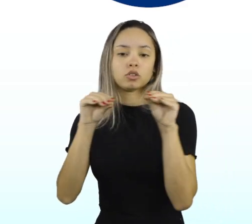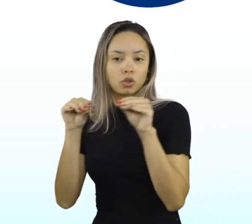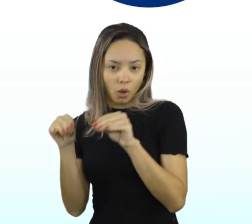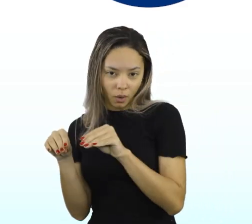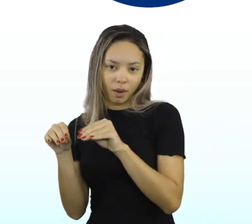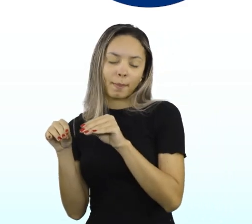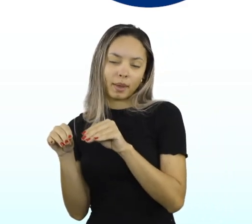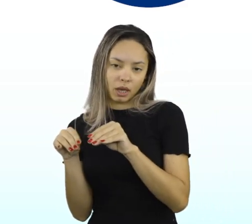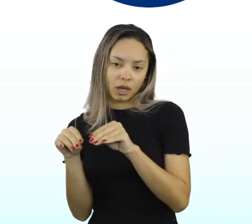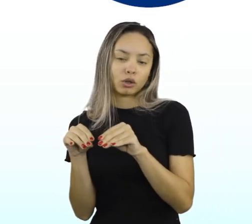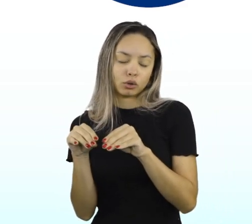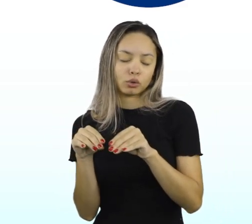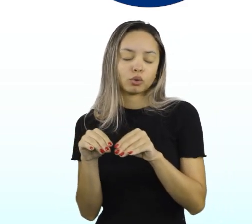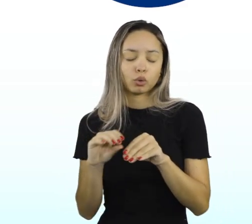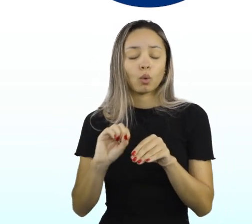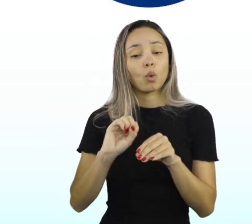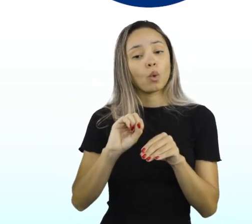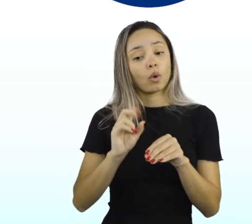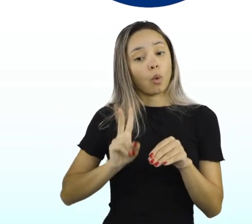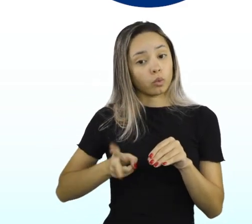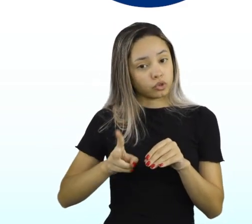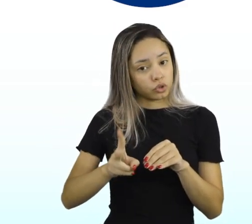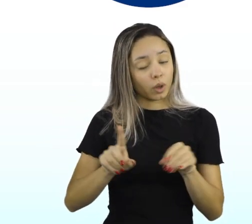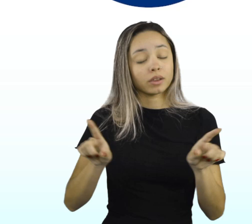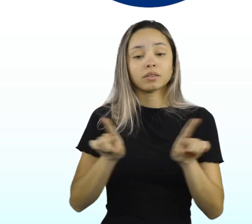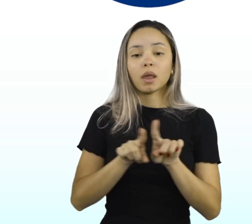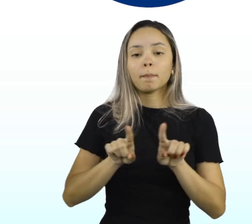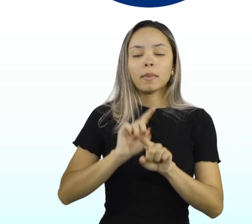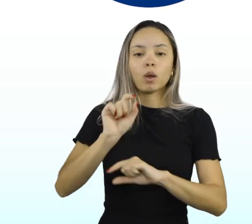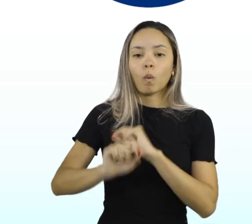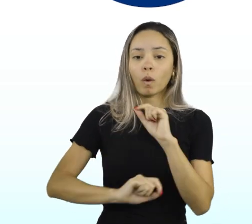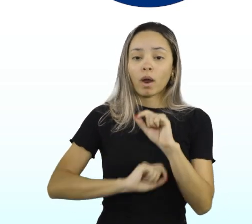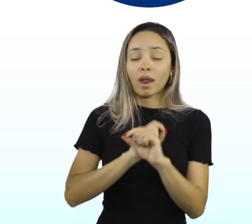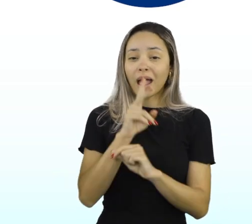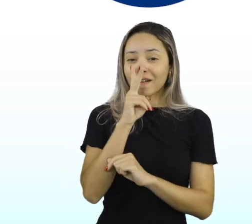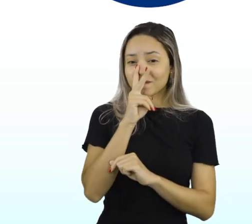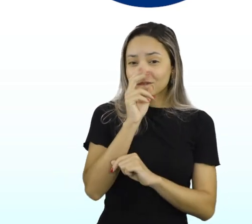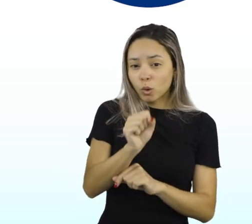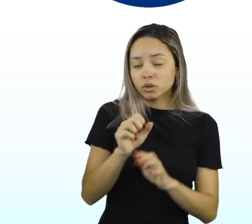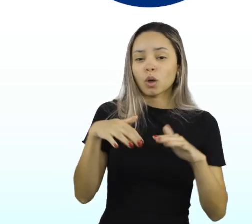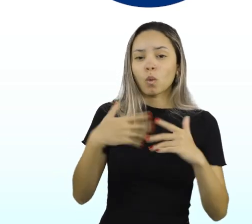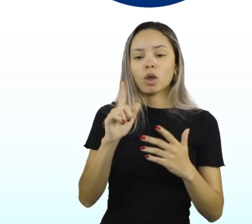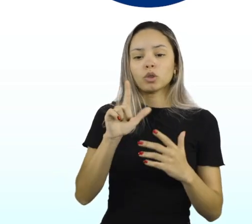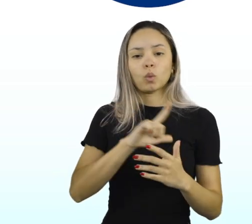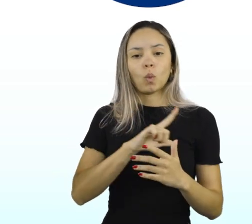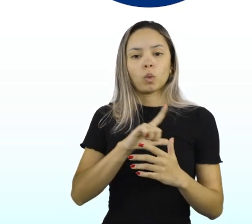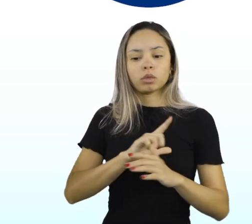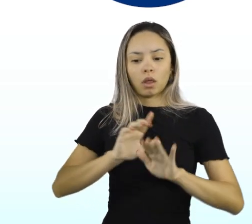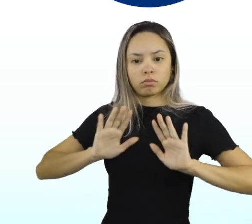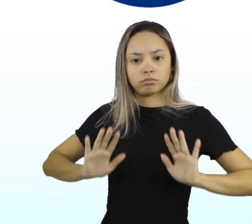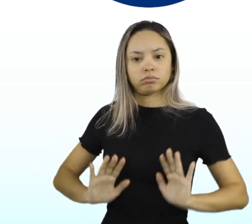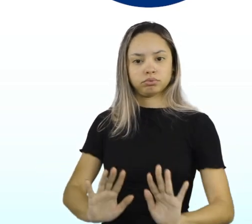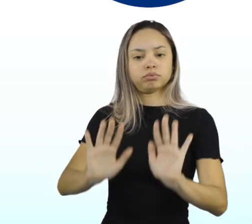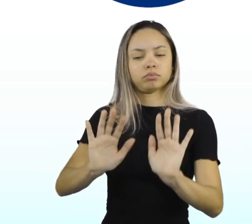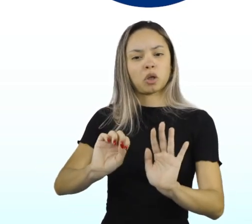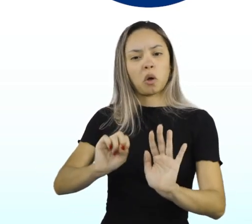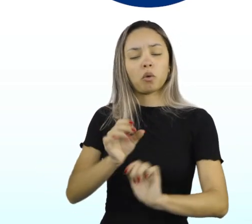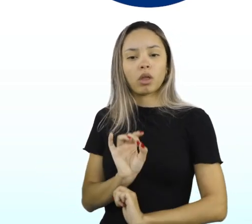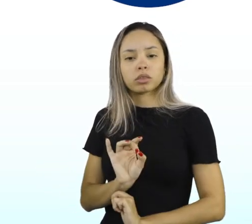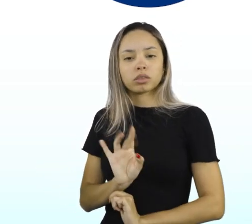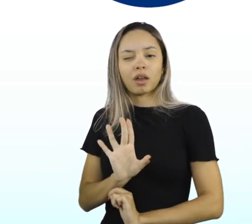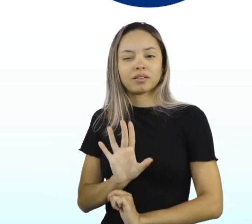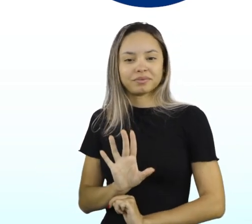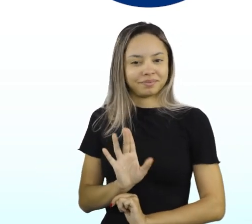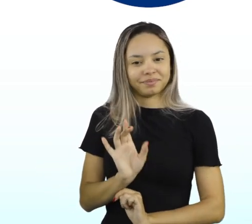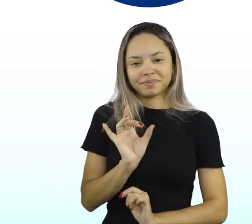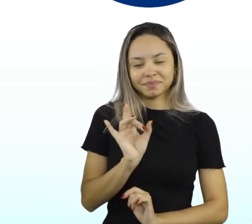seja, a força contínua, e também a força de contato quando há apenas o empurrão, o peteleco, que a gente vai chamar disso